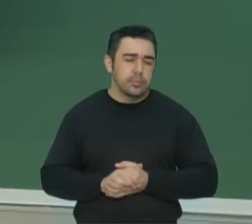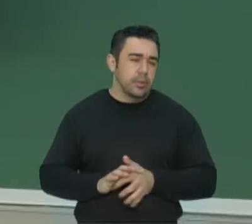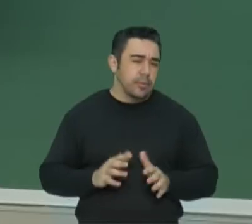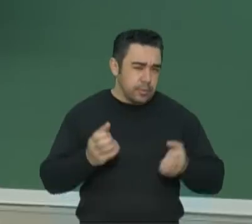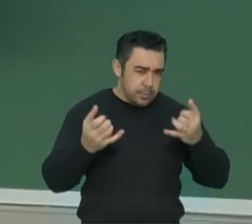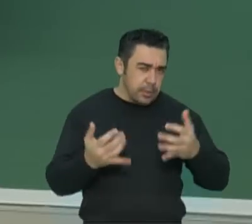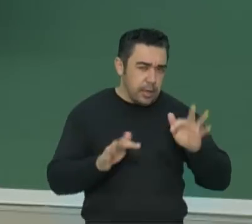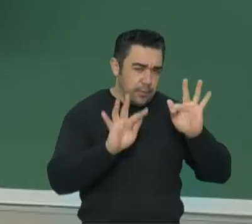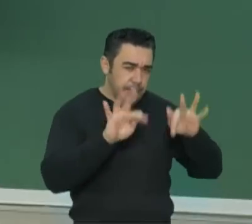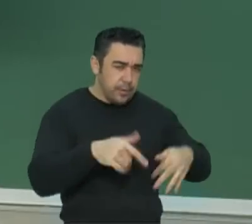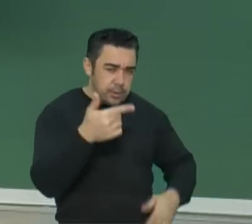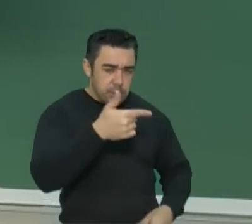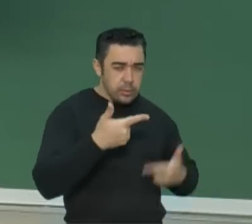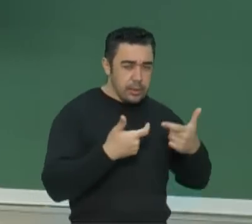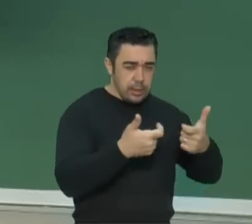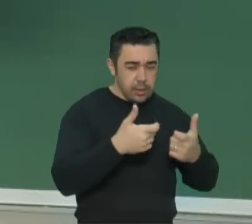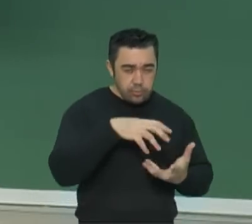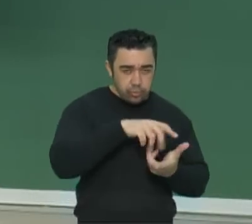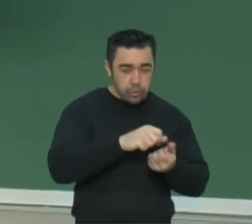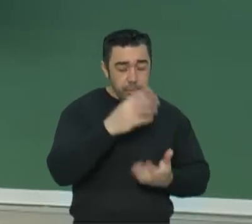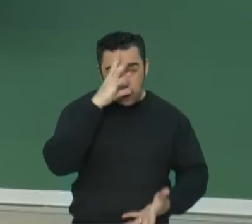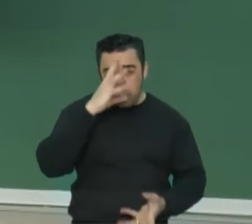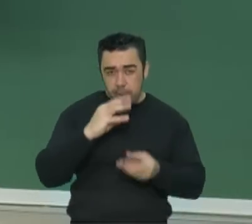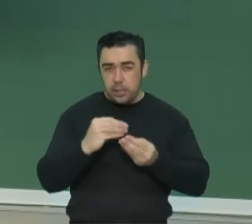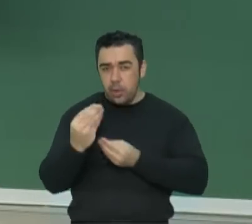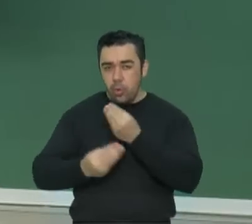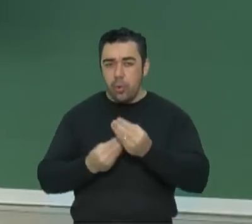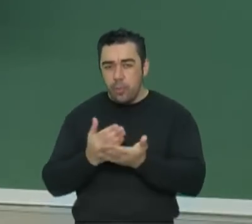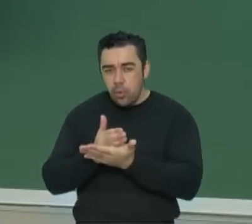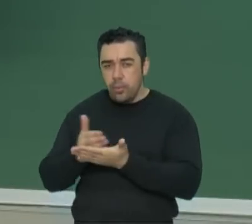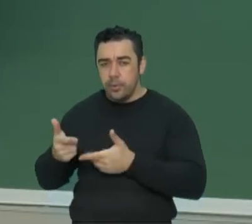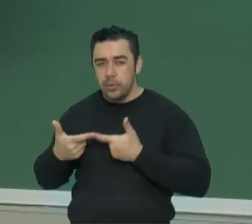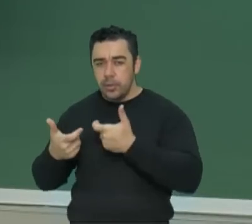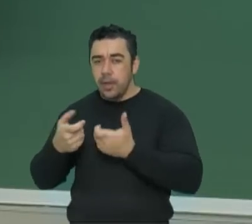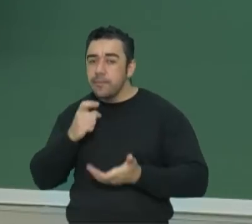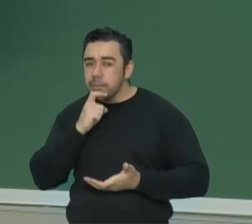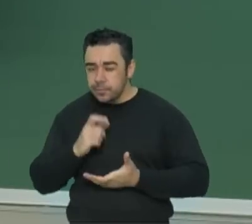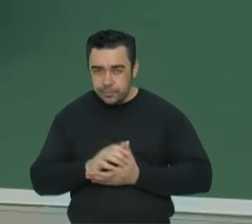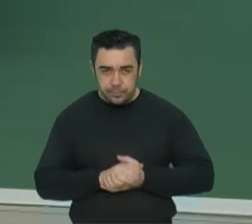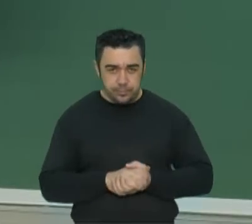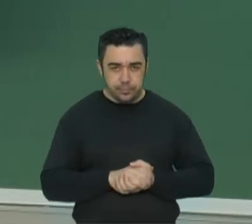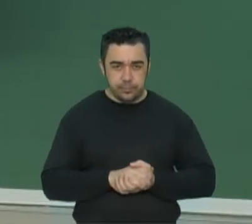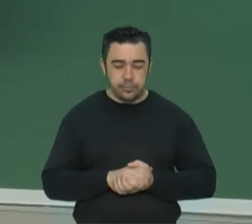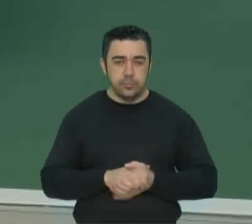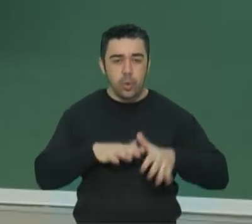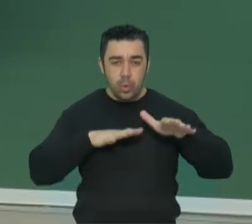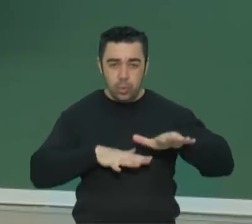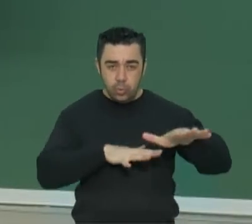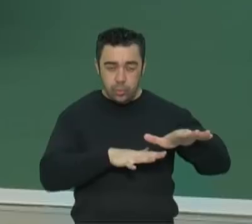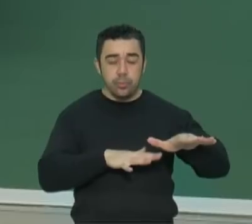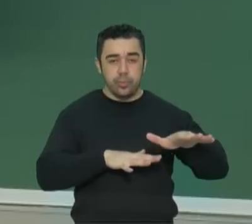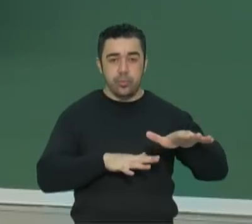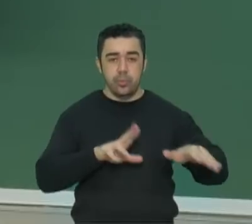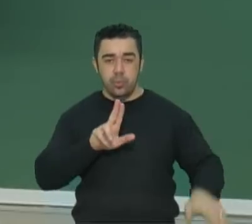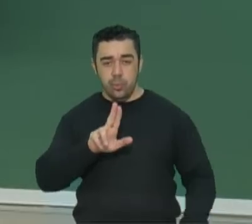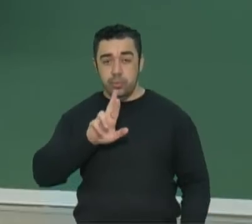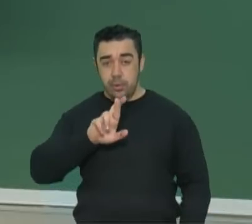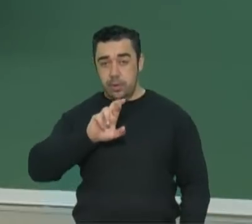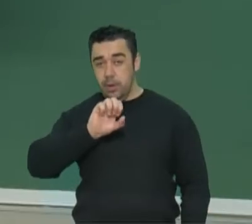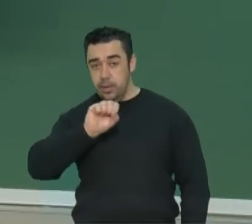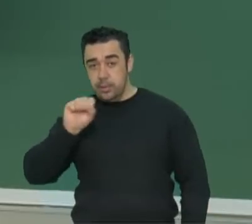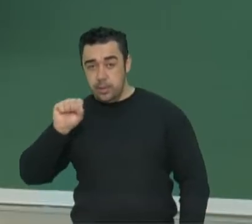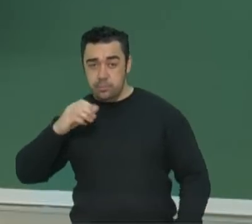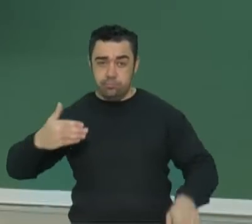fim da Segunda Guerra Mundial para entender como começou a Guerra Fria. Tropas da União Soviética